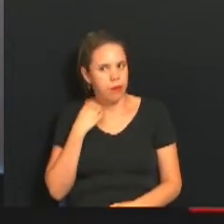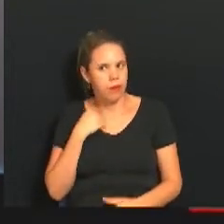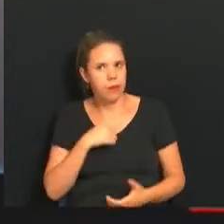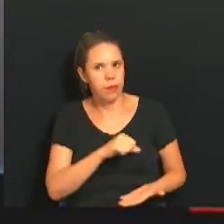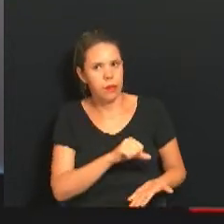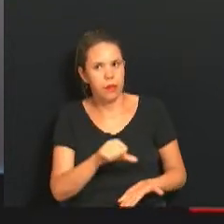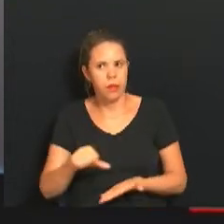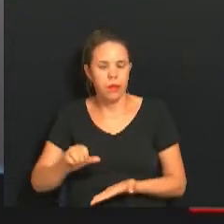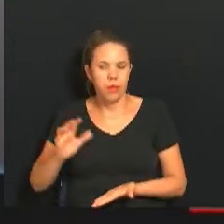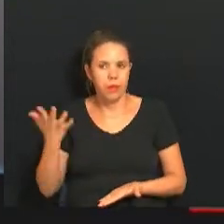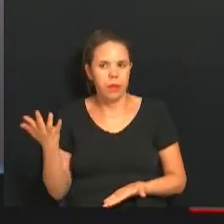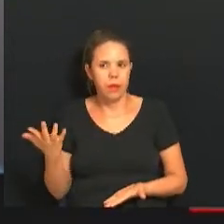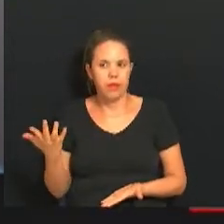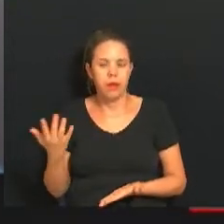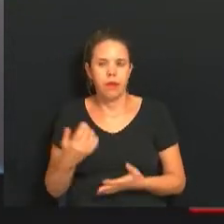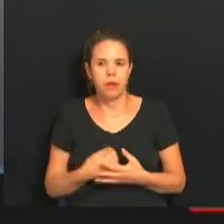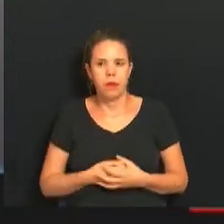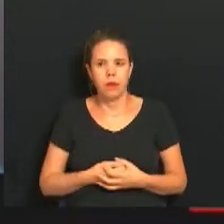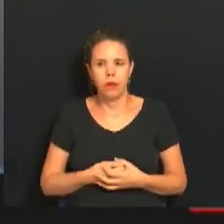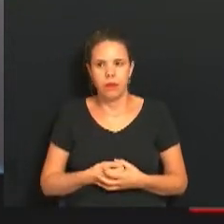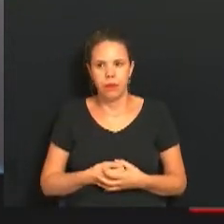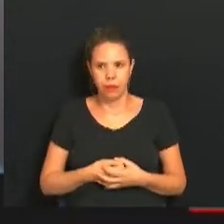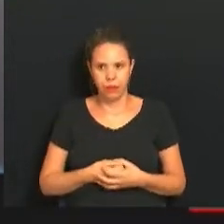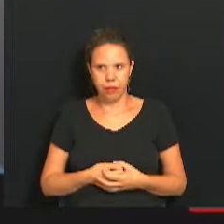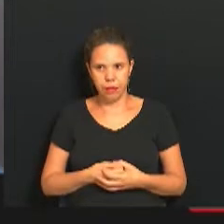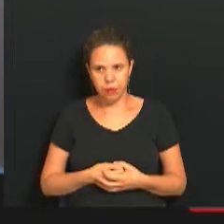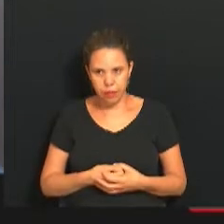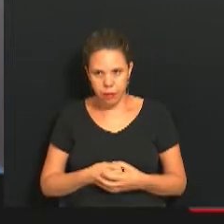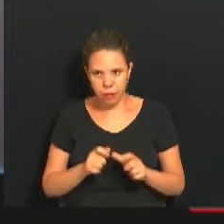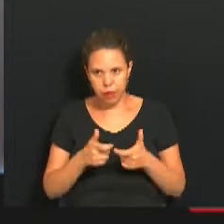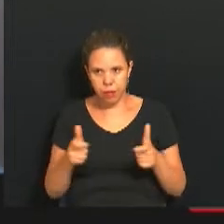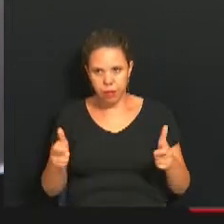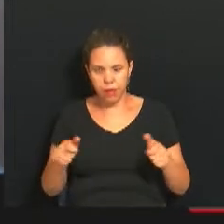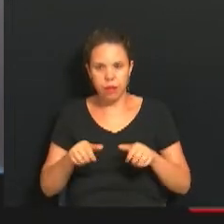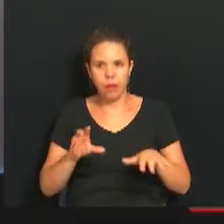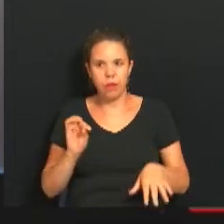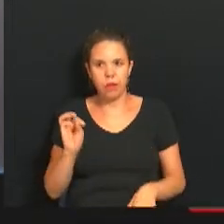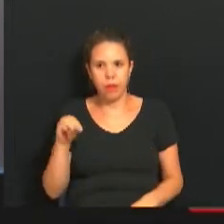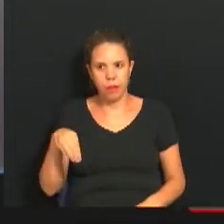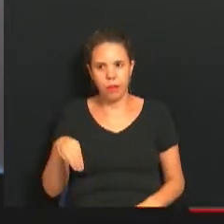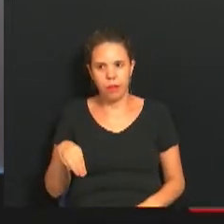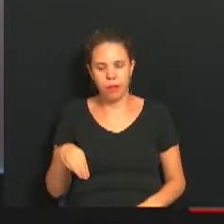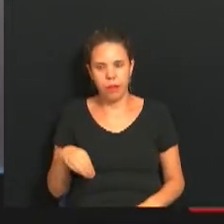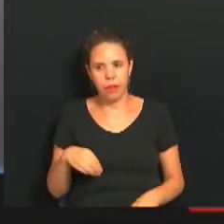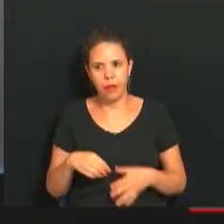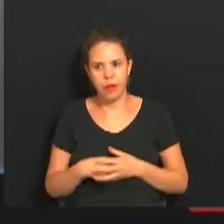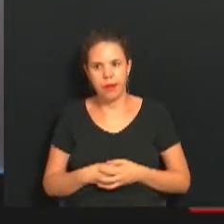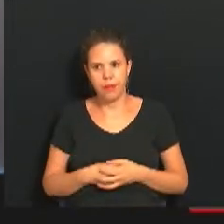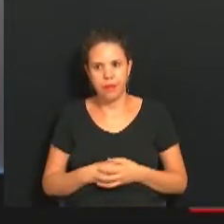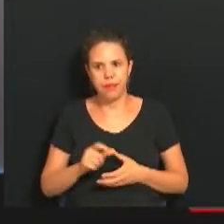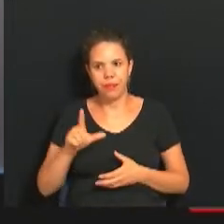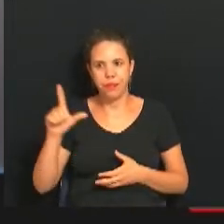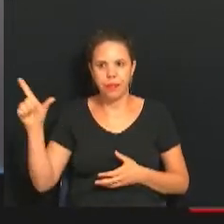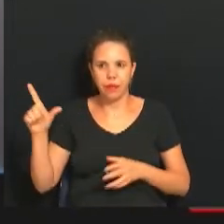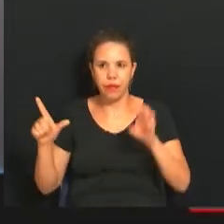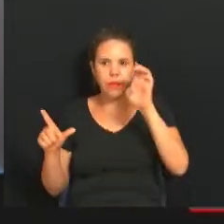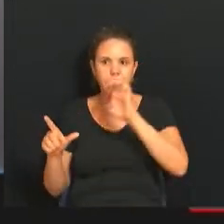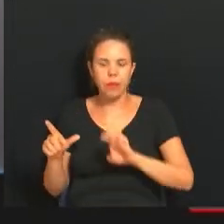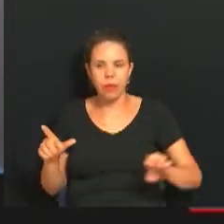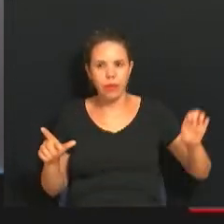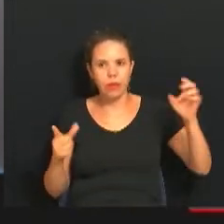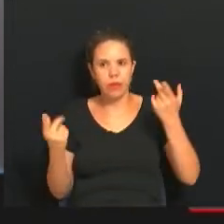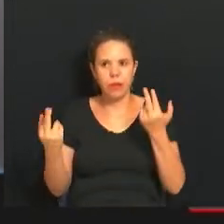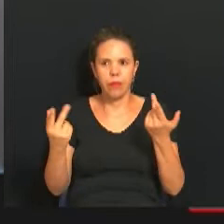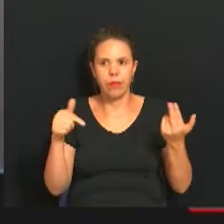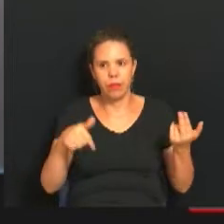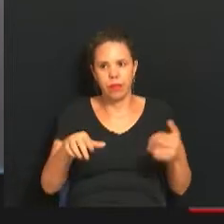que acaba acontecendo é que essa expansão da OTAN em direção ao leste europeu, assim como aqui a